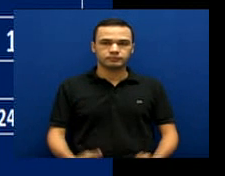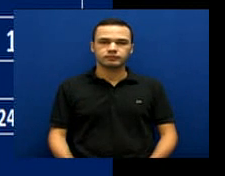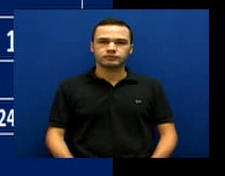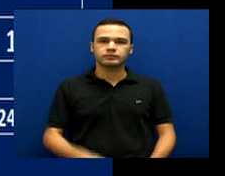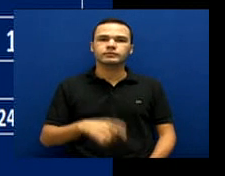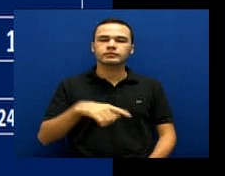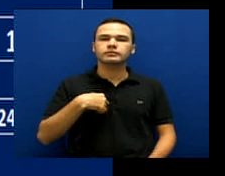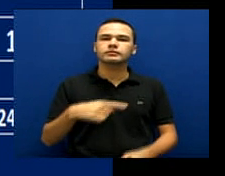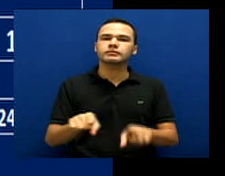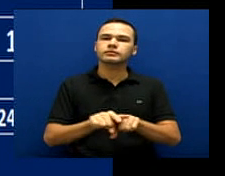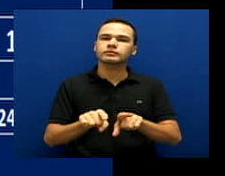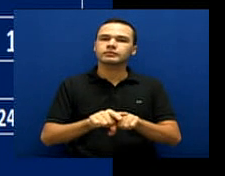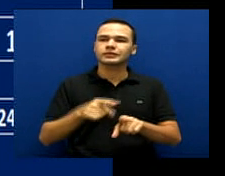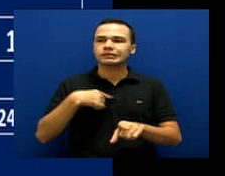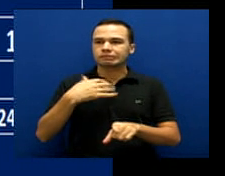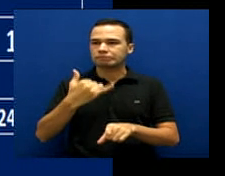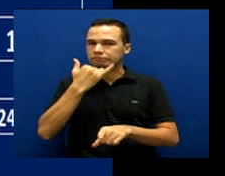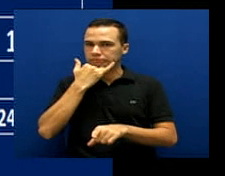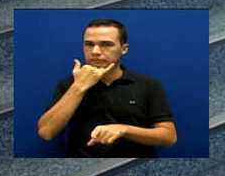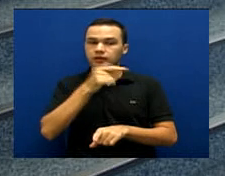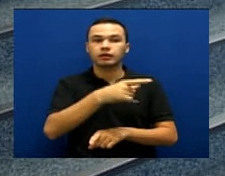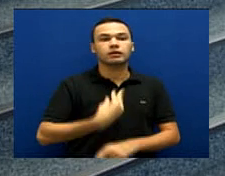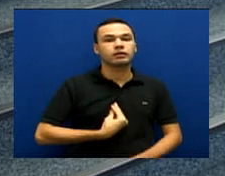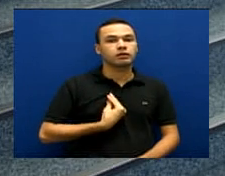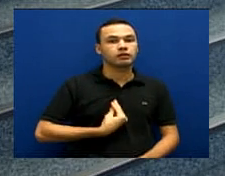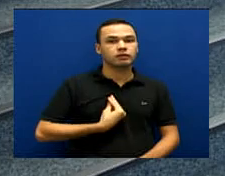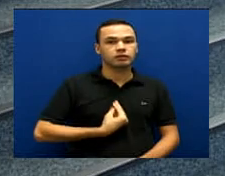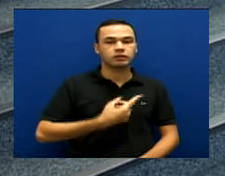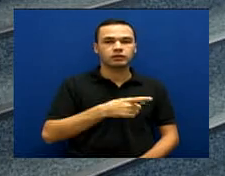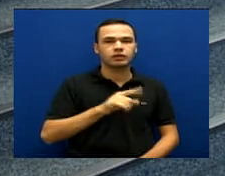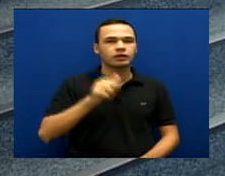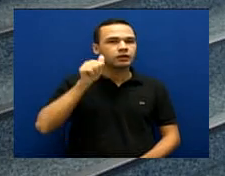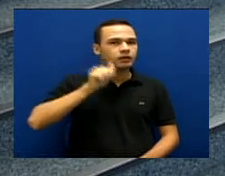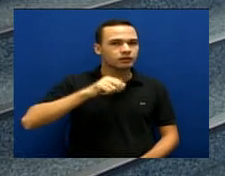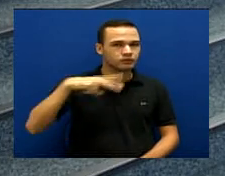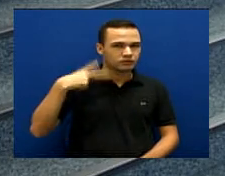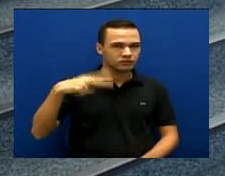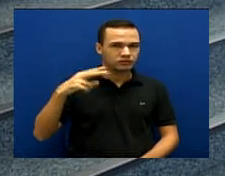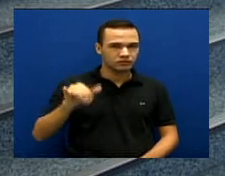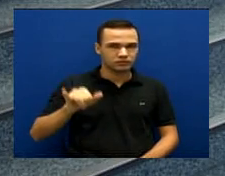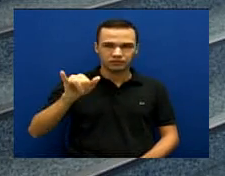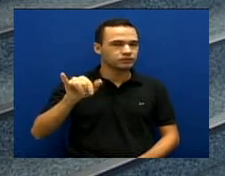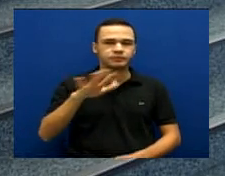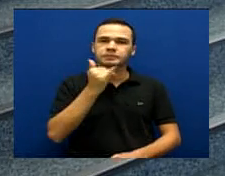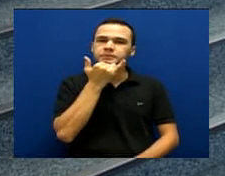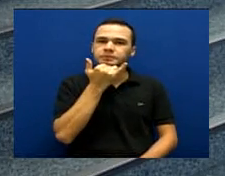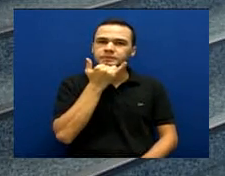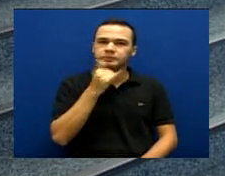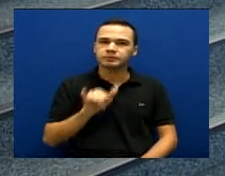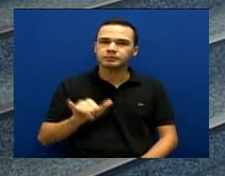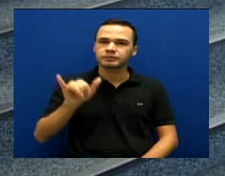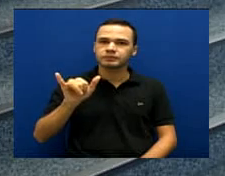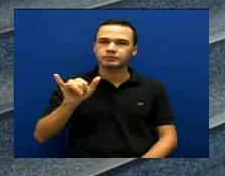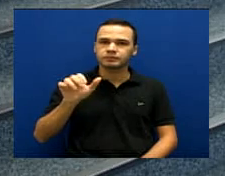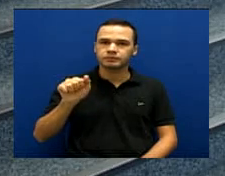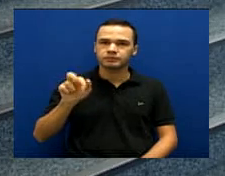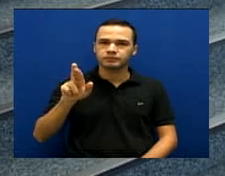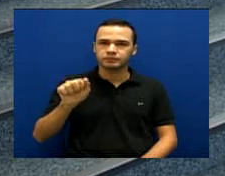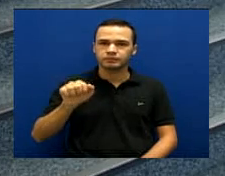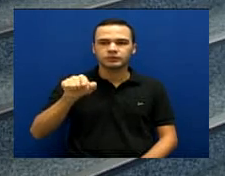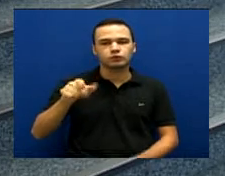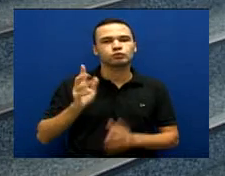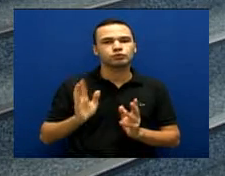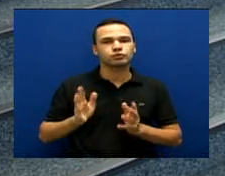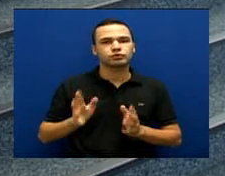aproveitando já que não interrompeu registrar a presença do vetor e ar a vereadora desculpa tá citado você não